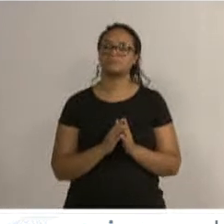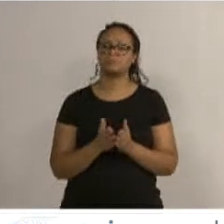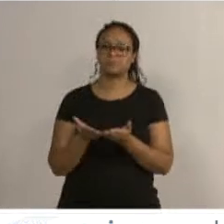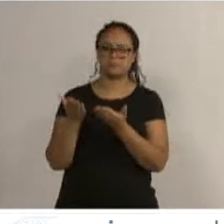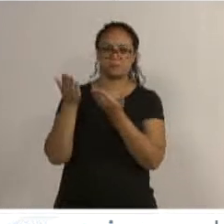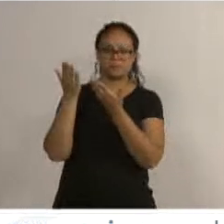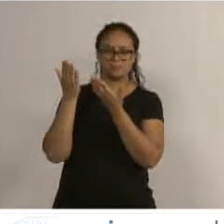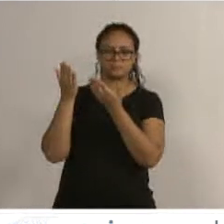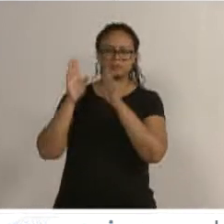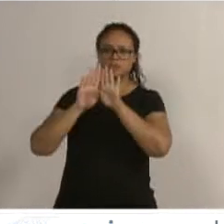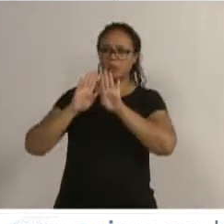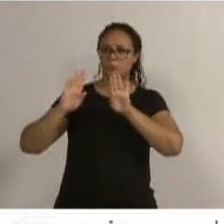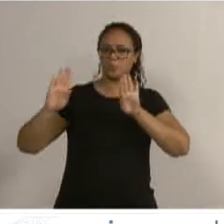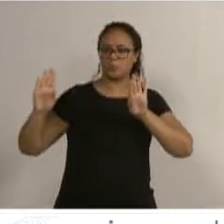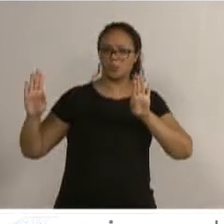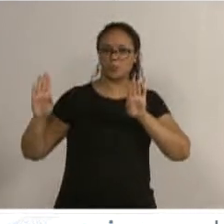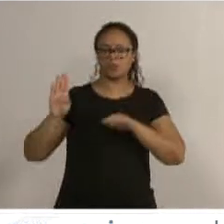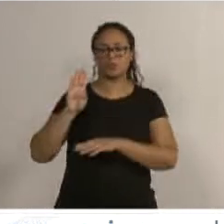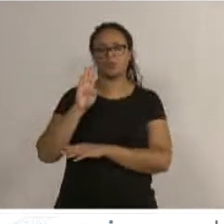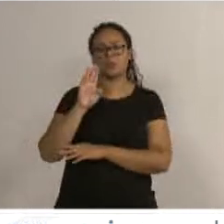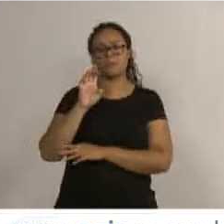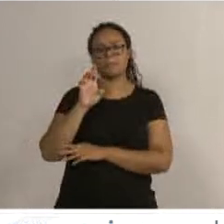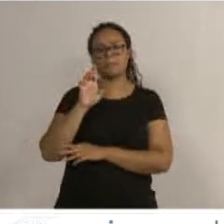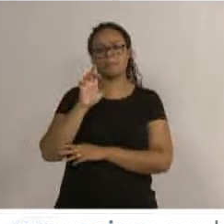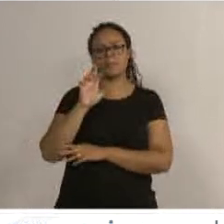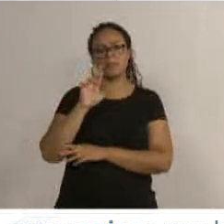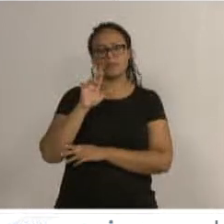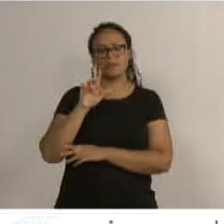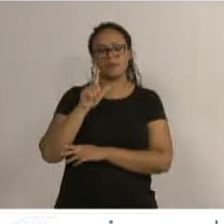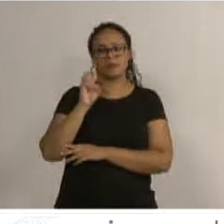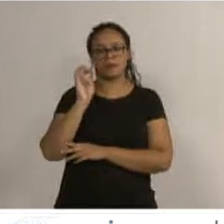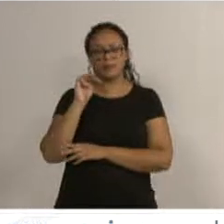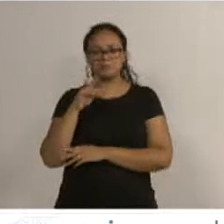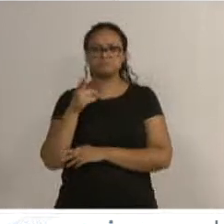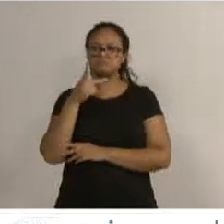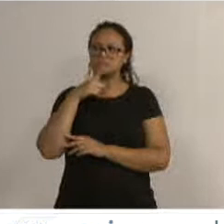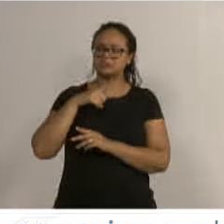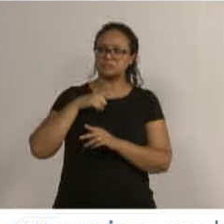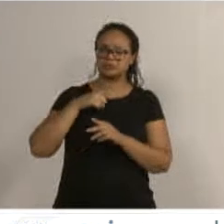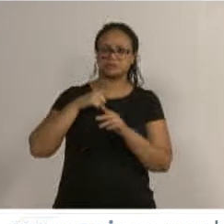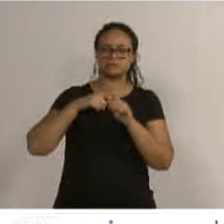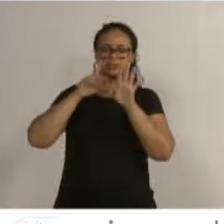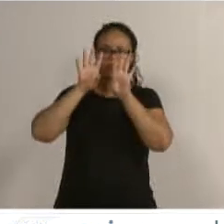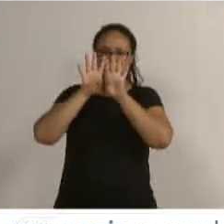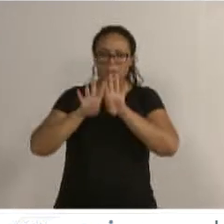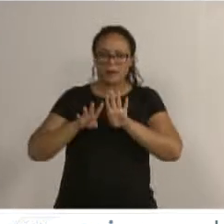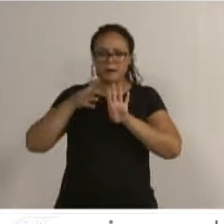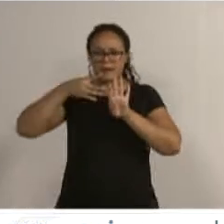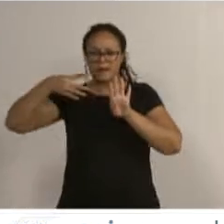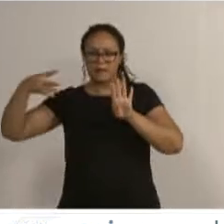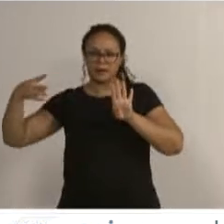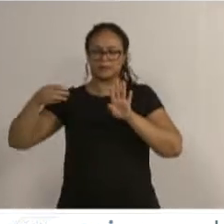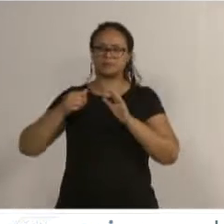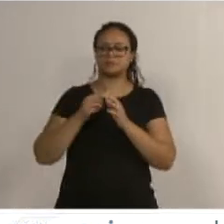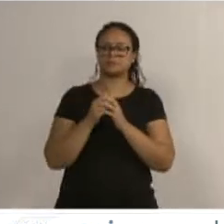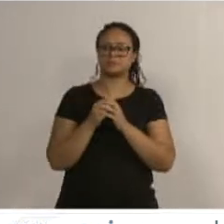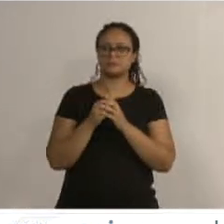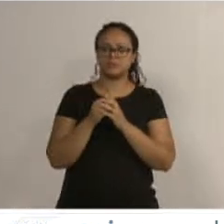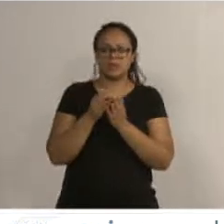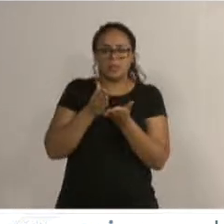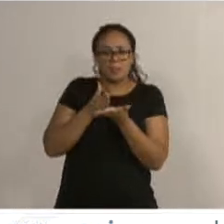muro de Berlim, nós temos uma grade, e no meio desses dois obstáculos, nós